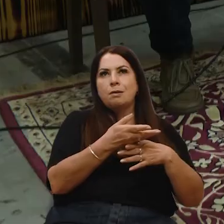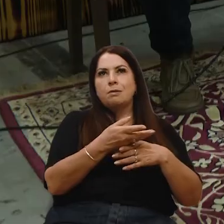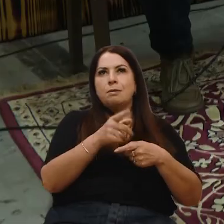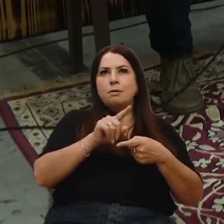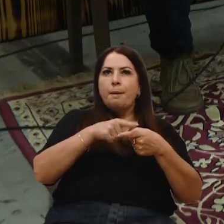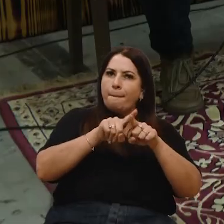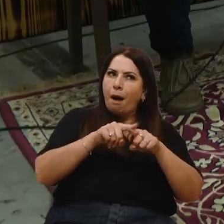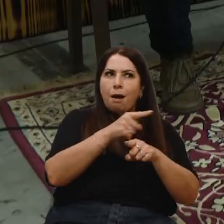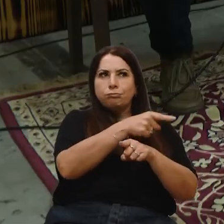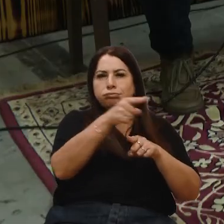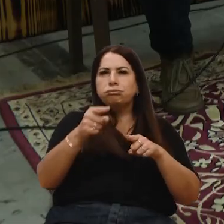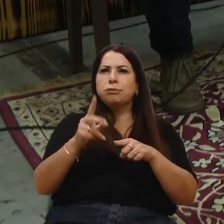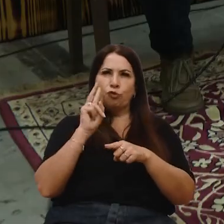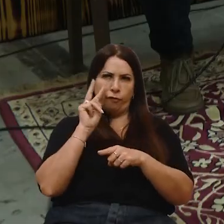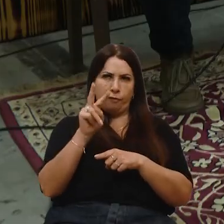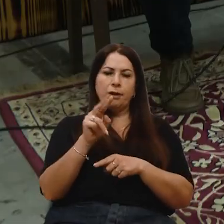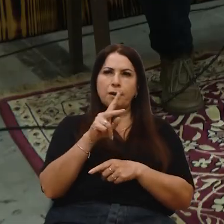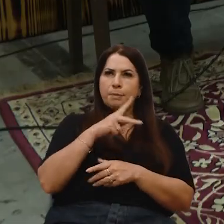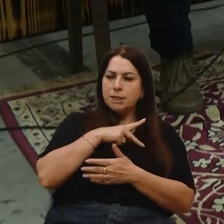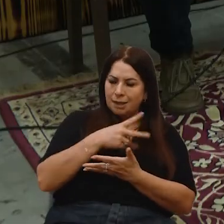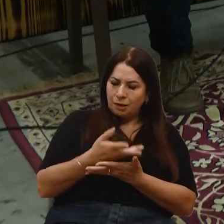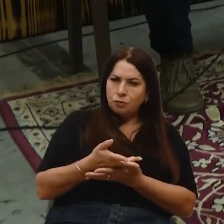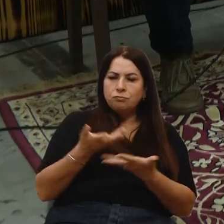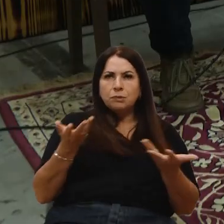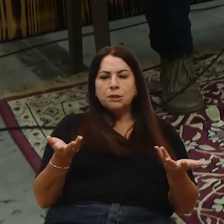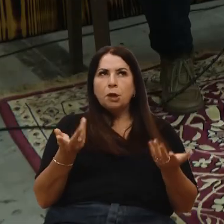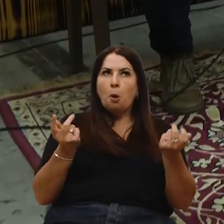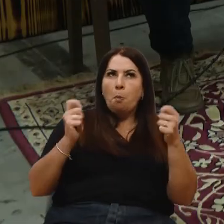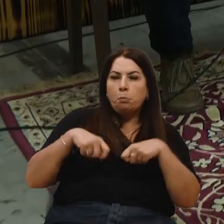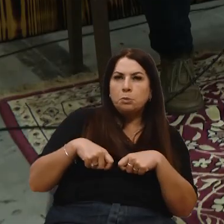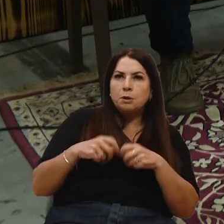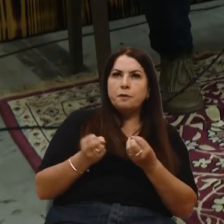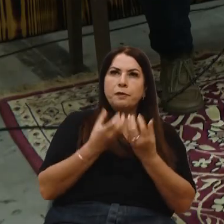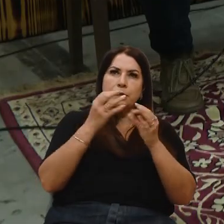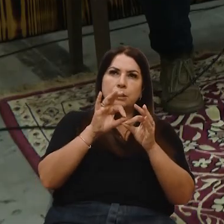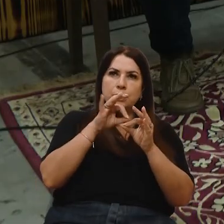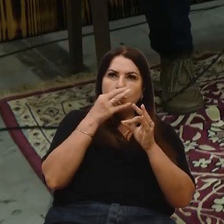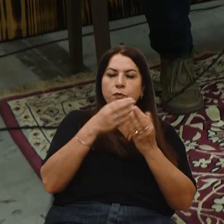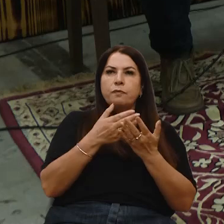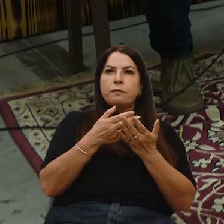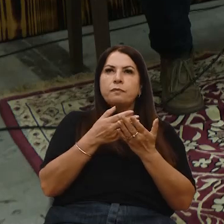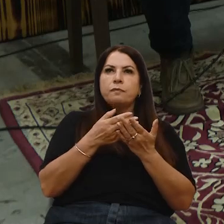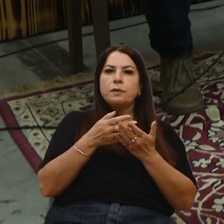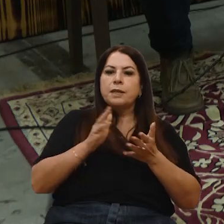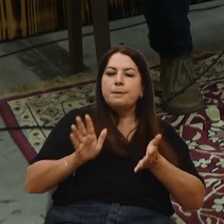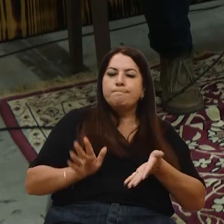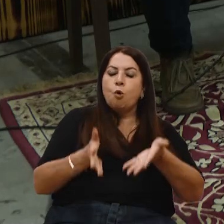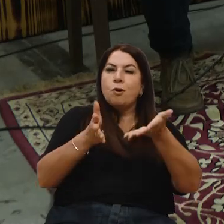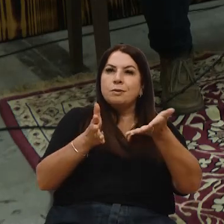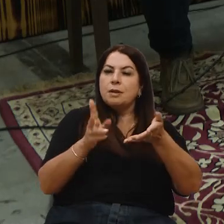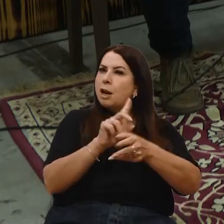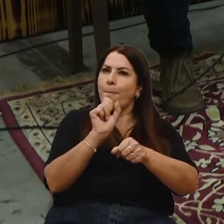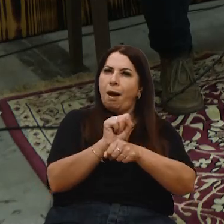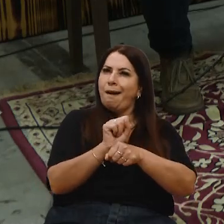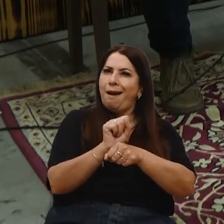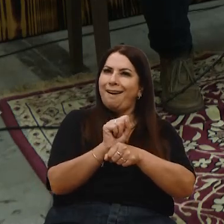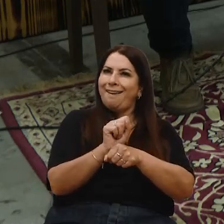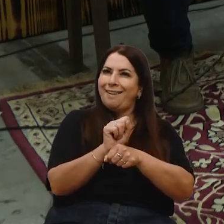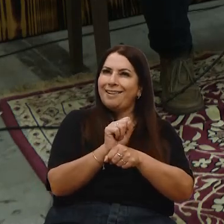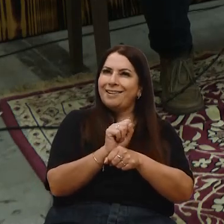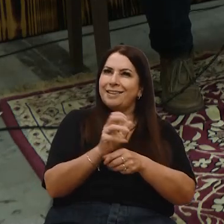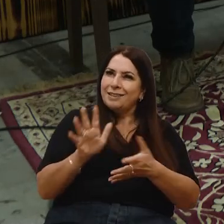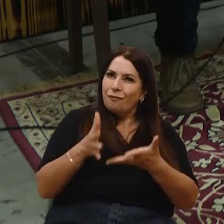museus, parques, enfim. O senhor vê, presidente Bertotto, daqui a pouco a possibilidade da Festa da Uva dar aquele empurrãozinho e não